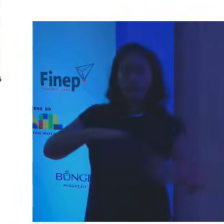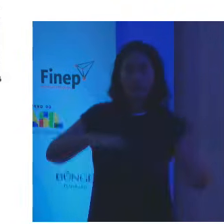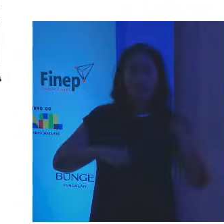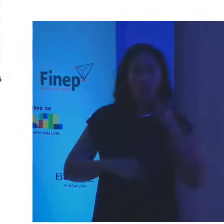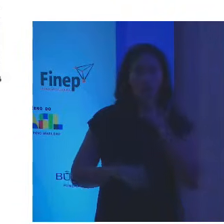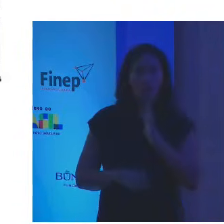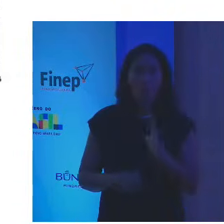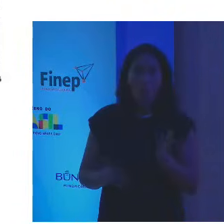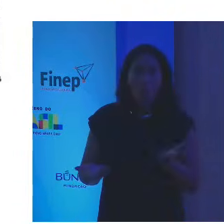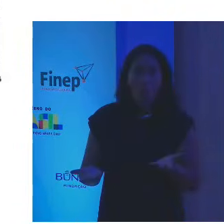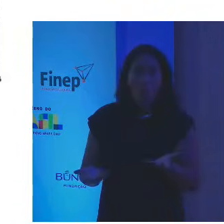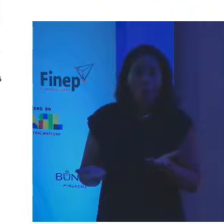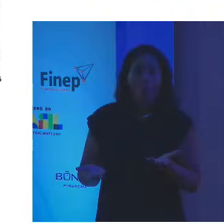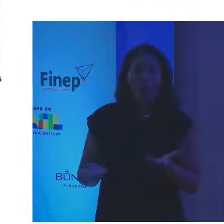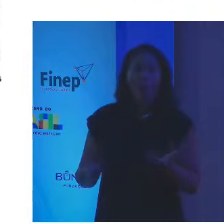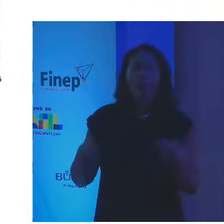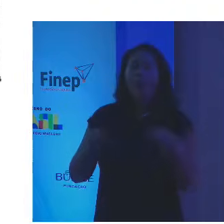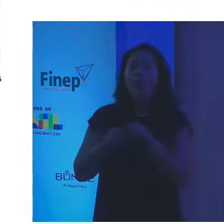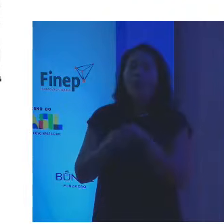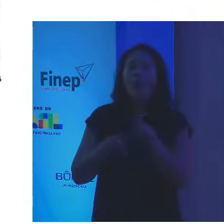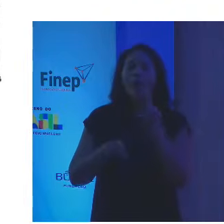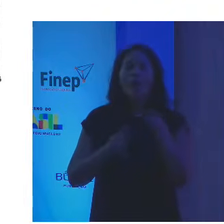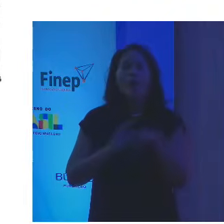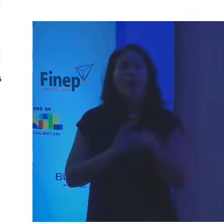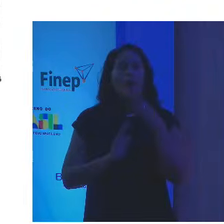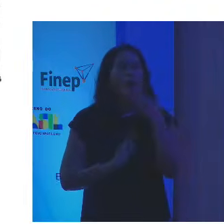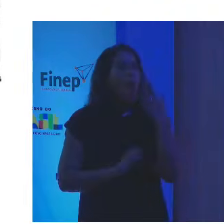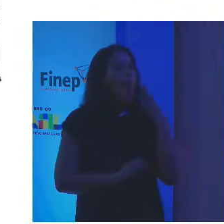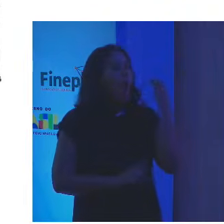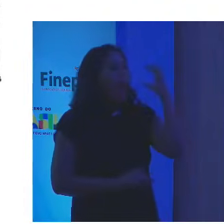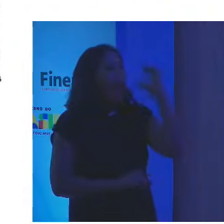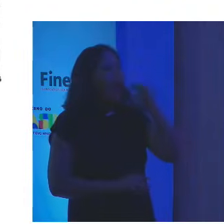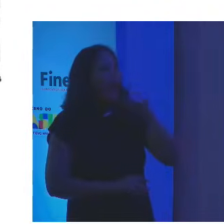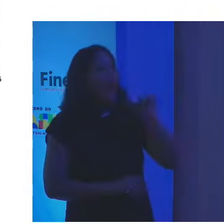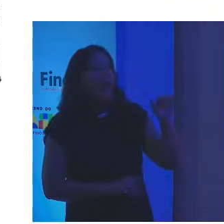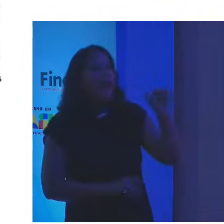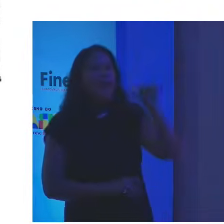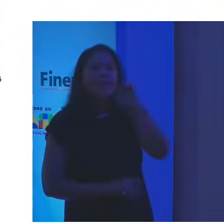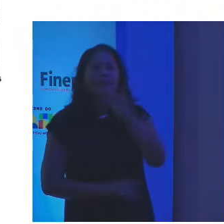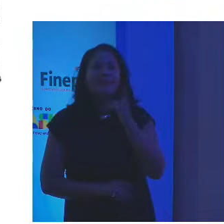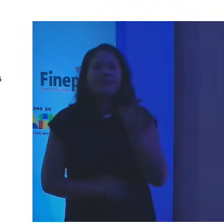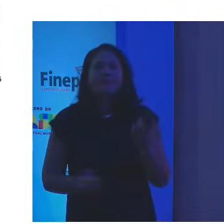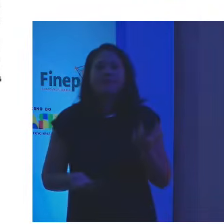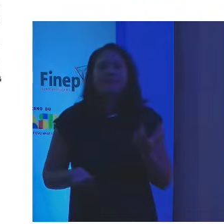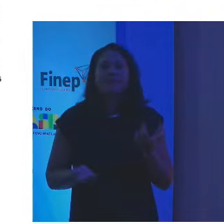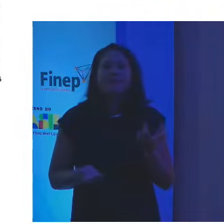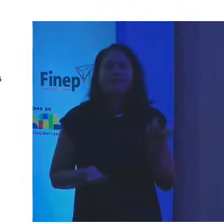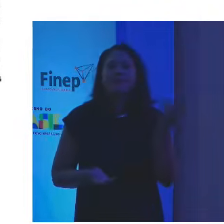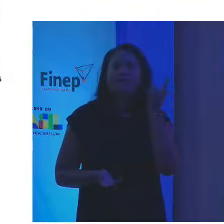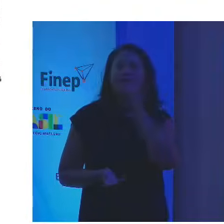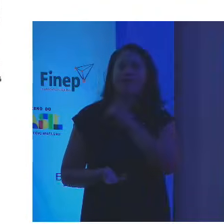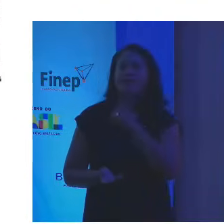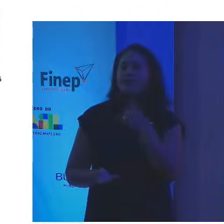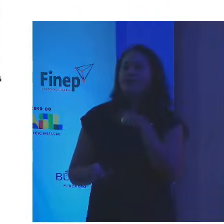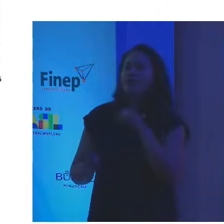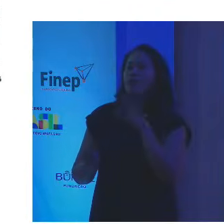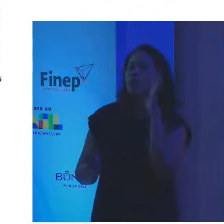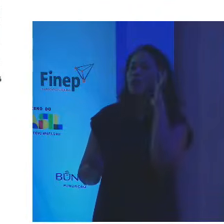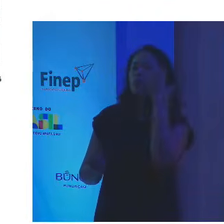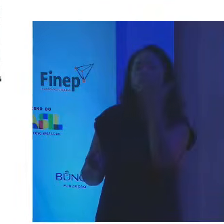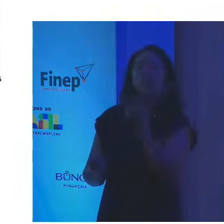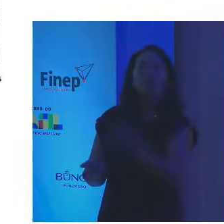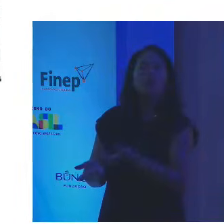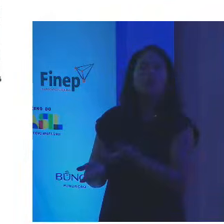conhece, como eu mostrei para vocês, e, ao mesmo tempo, ele demanda dos cientistas que municiem os seus diplomatas com